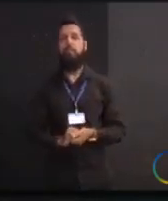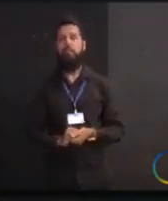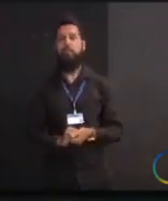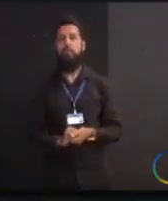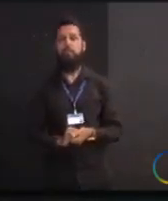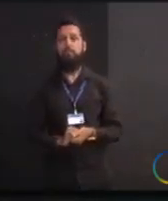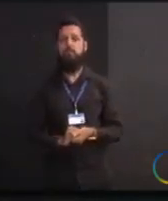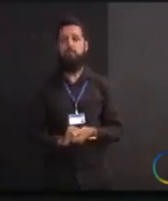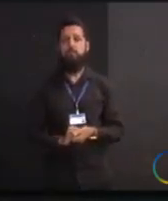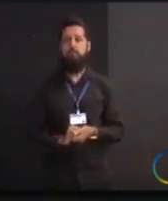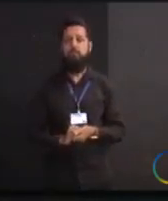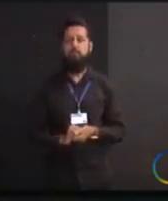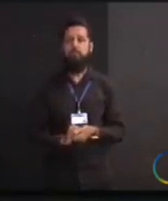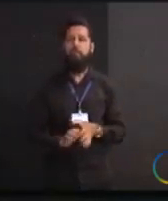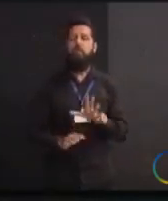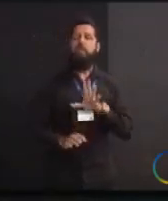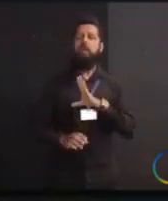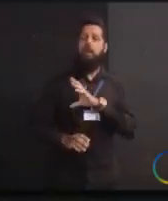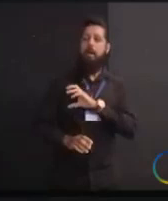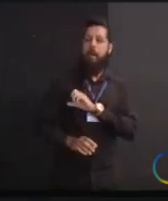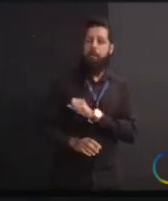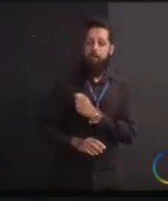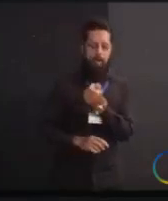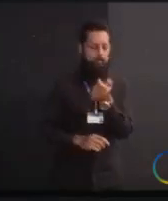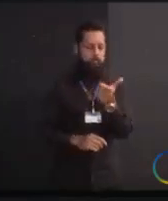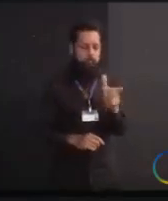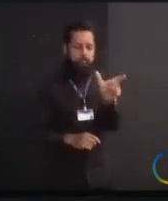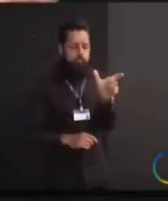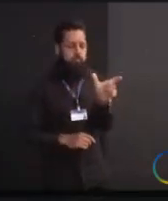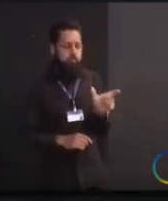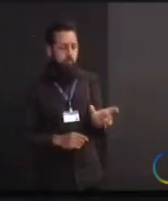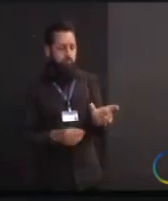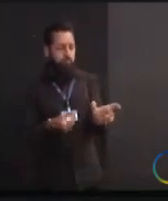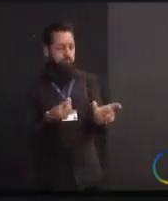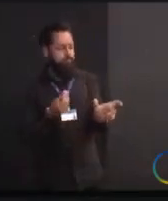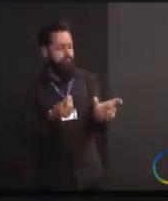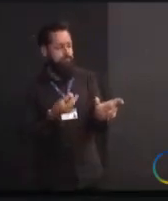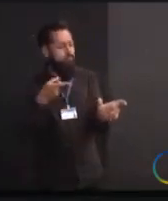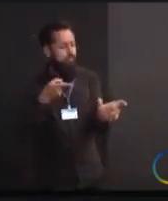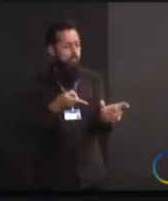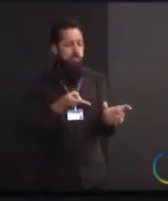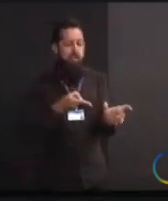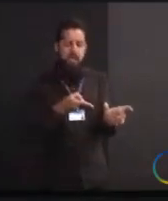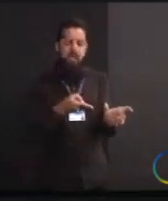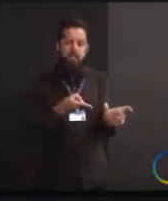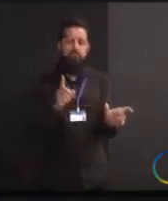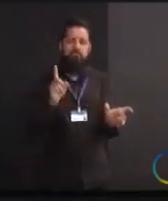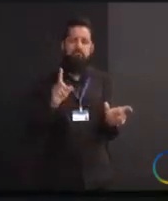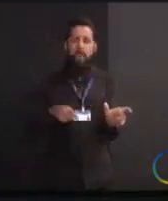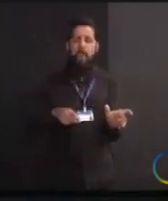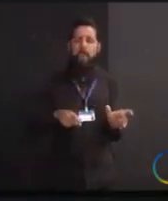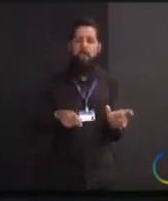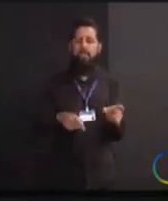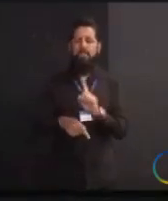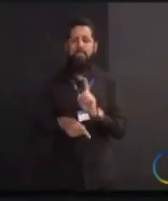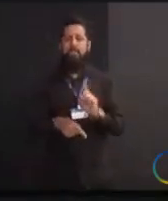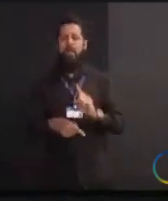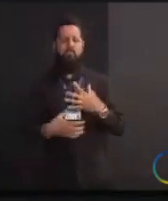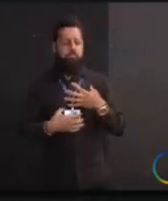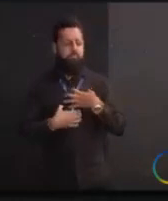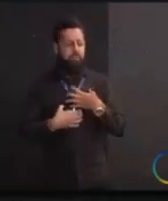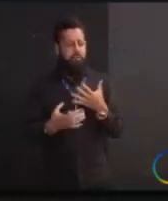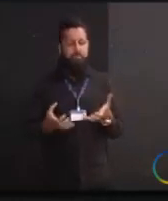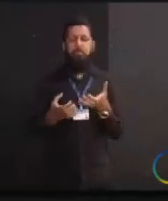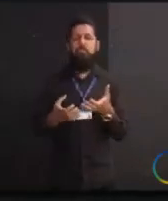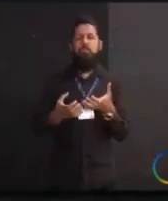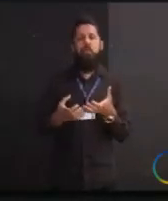Amar o outro como ele é. E não como eu gostaria que ele fosse. Tem uma